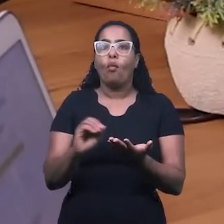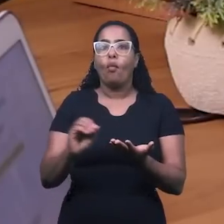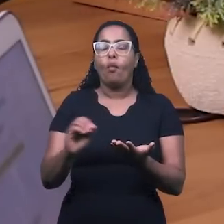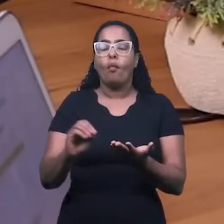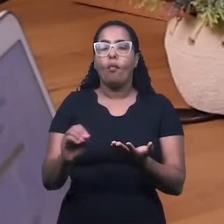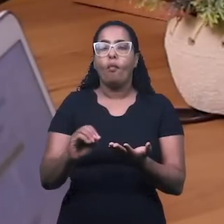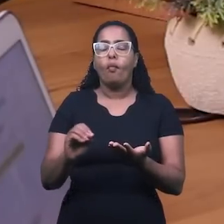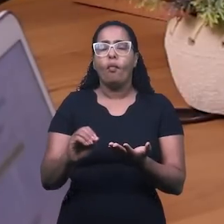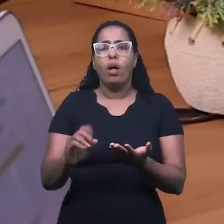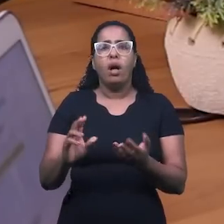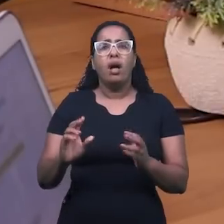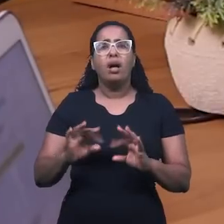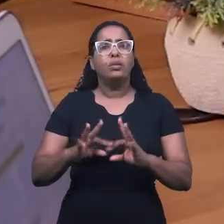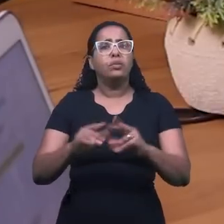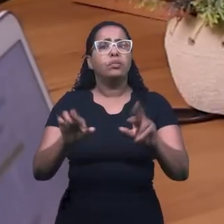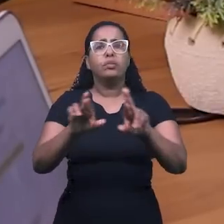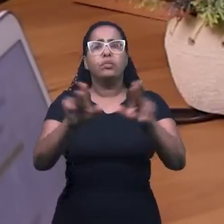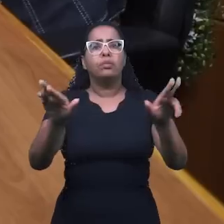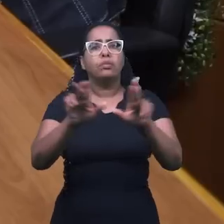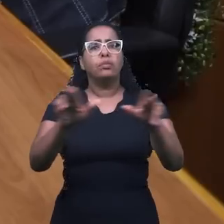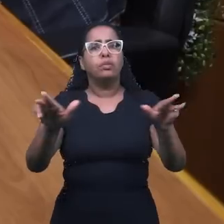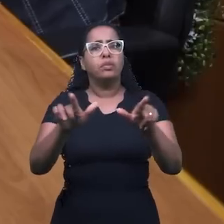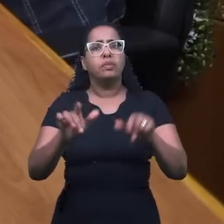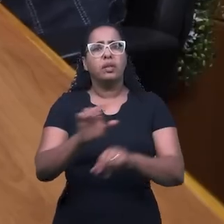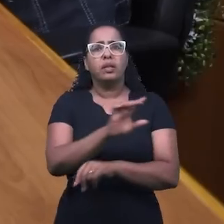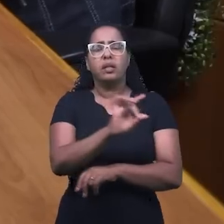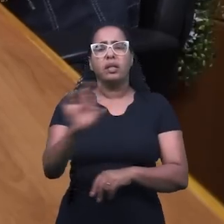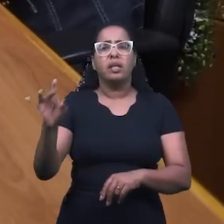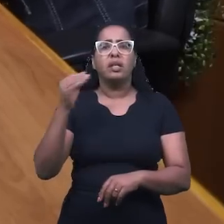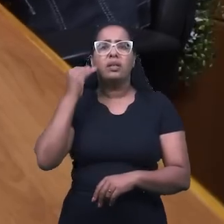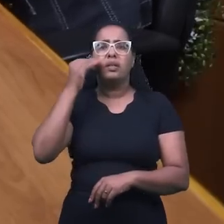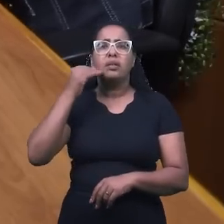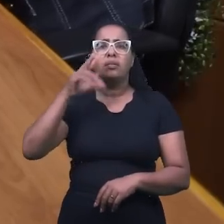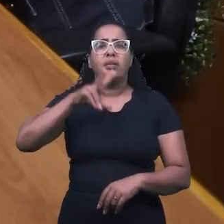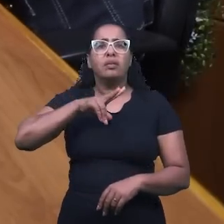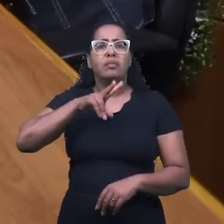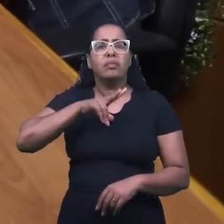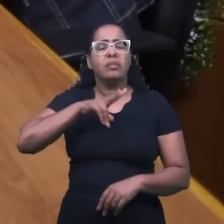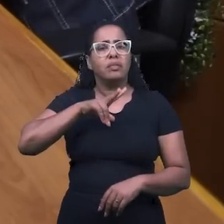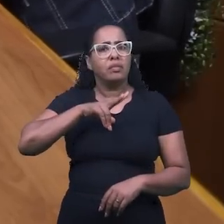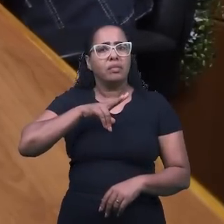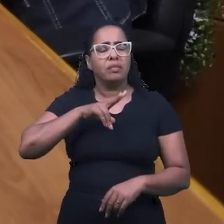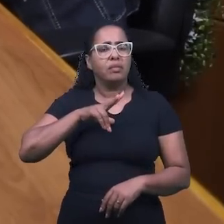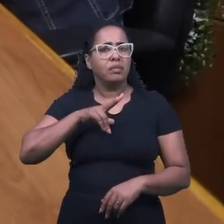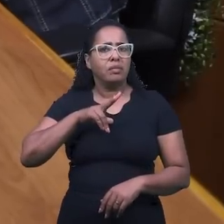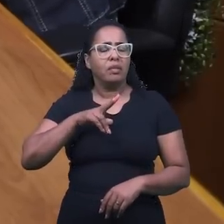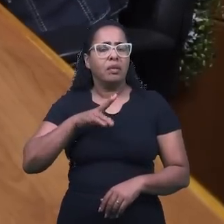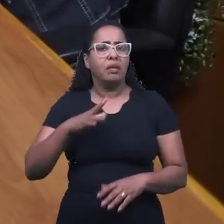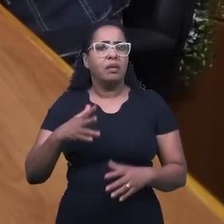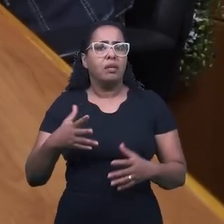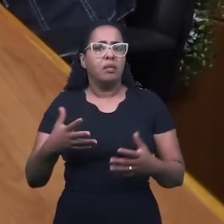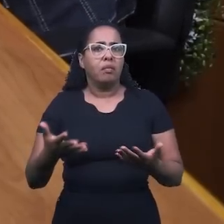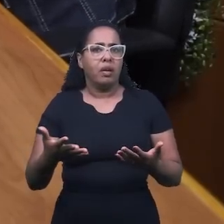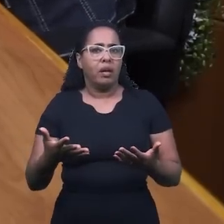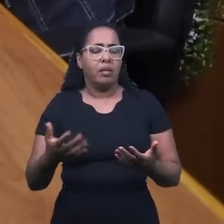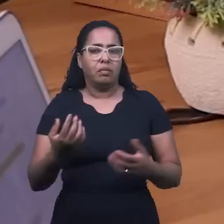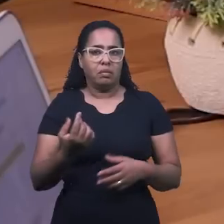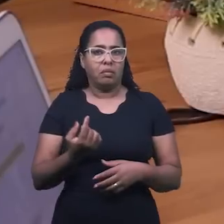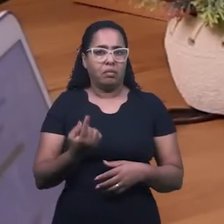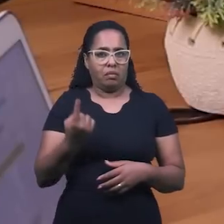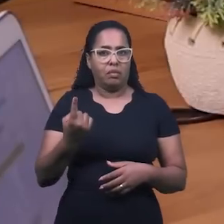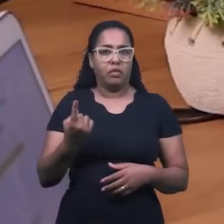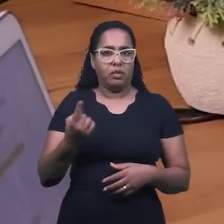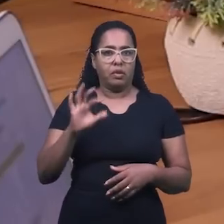entendeu? É tudo muito, muito diferente. Cada um tem a sua experiência Cada um específica. tem a sua experiência específica.